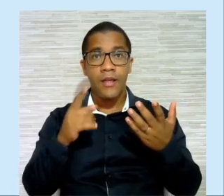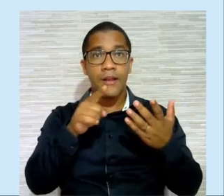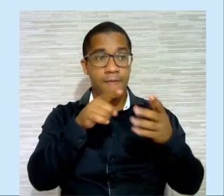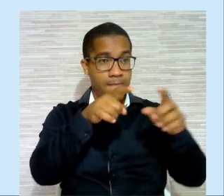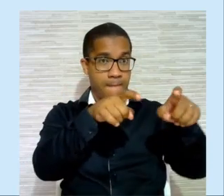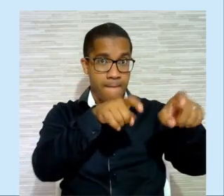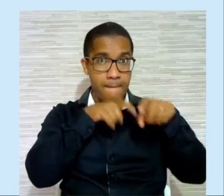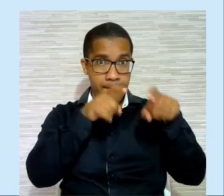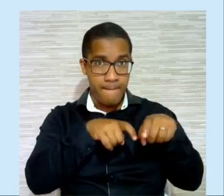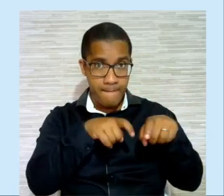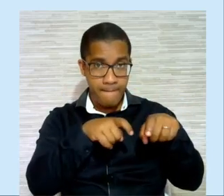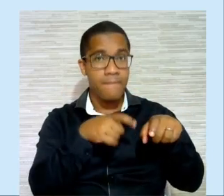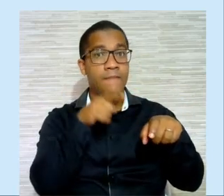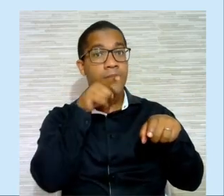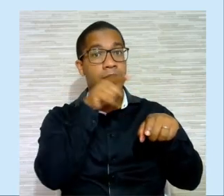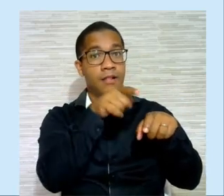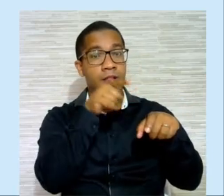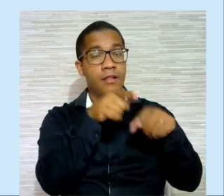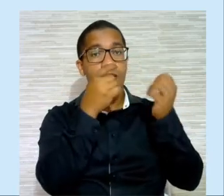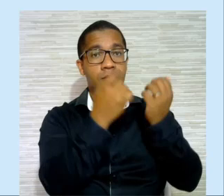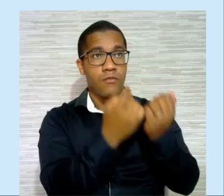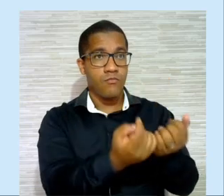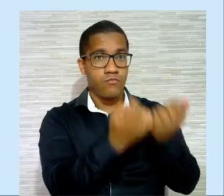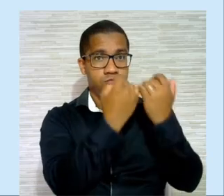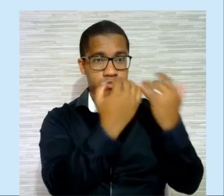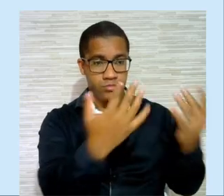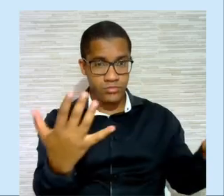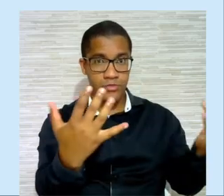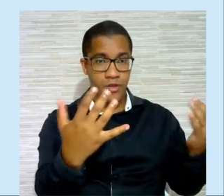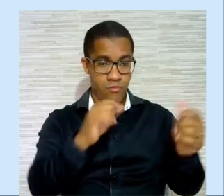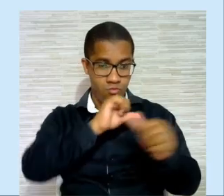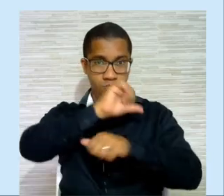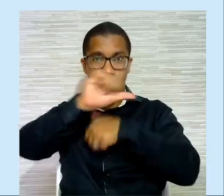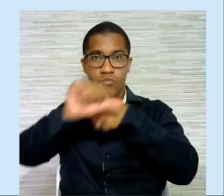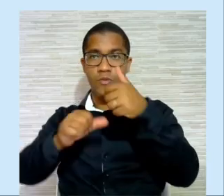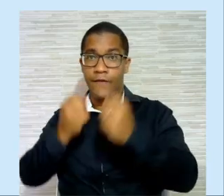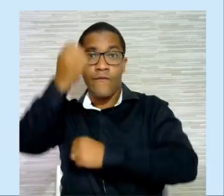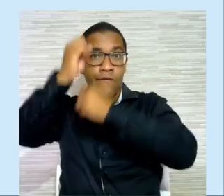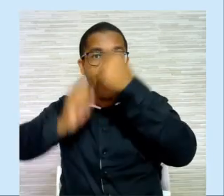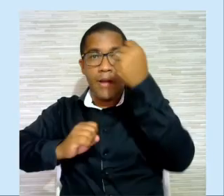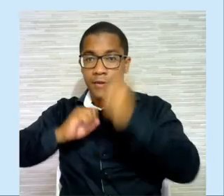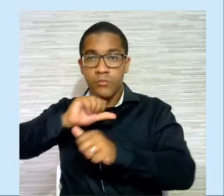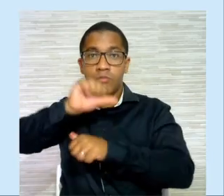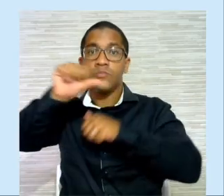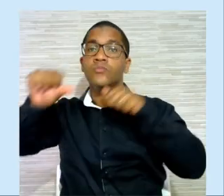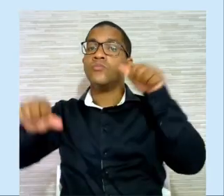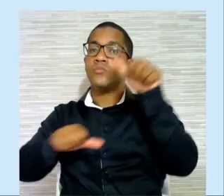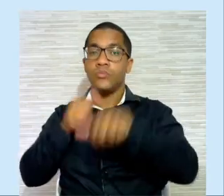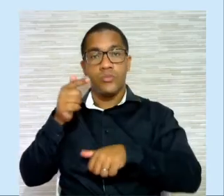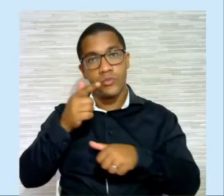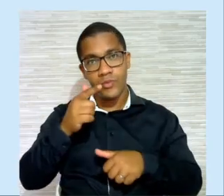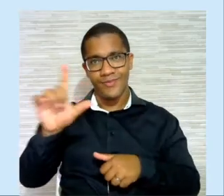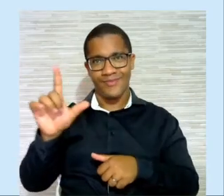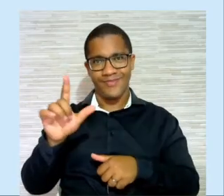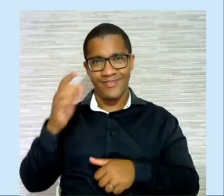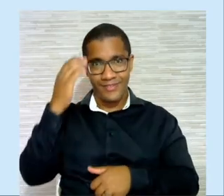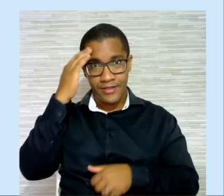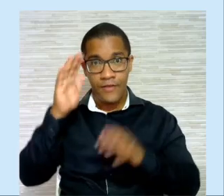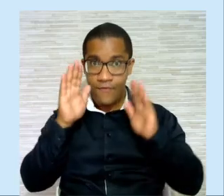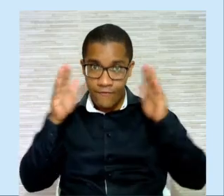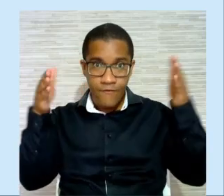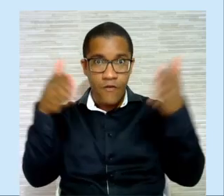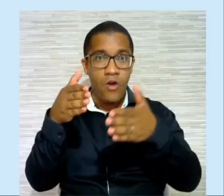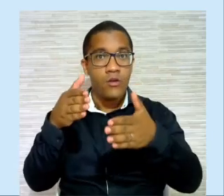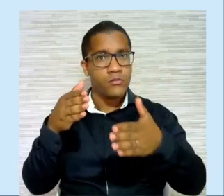aí, o iogurte e a manteiga. Tá, gente? Então, vocês estão vendo aí que existe toda uma importância para os recursos